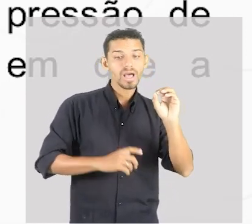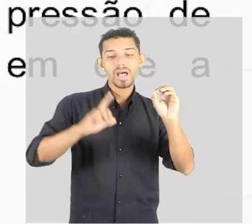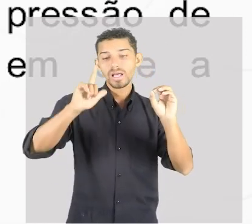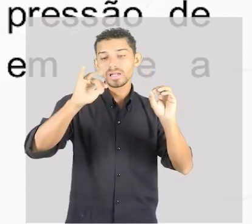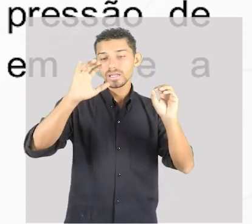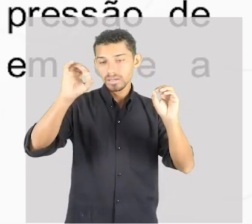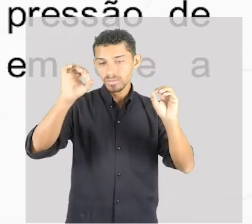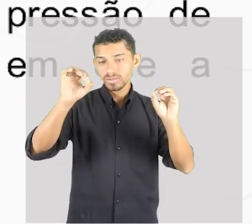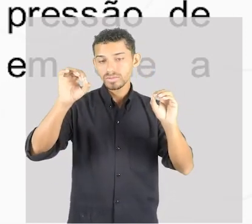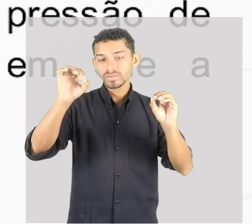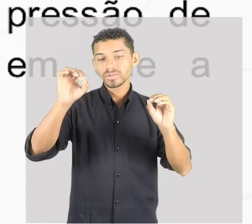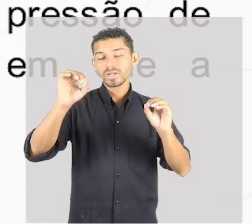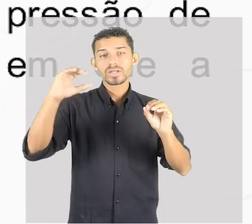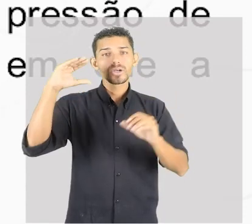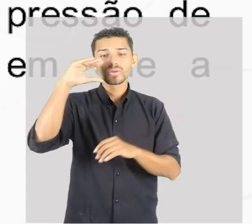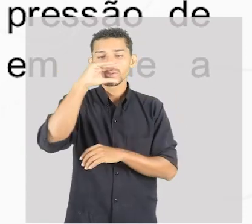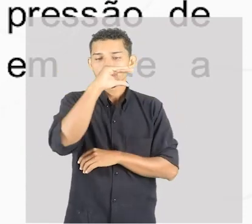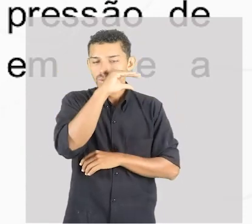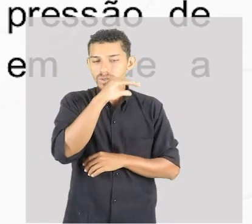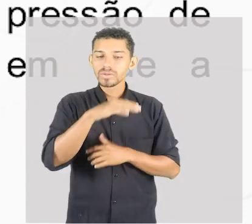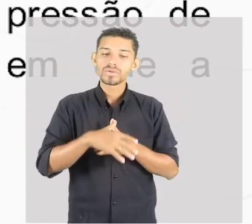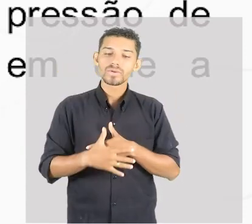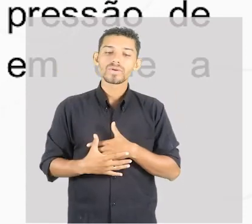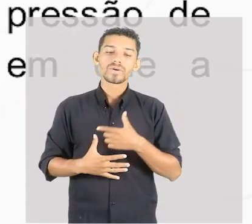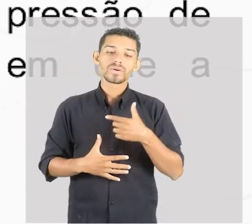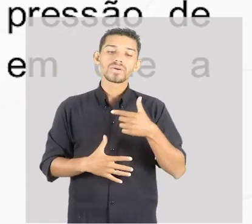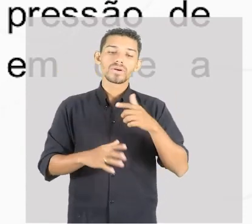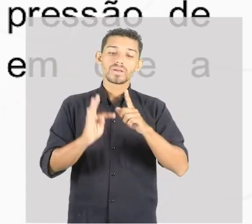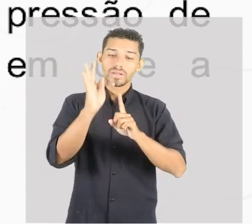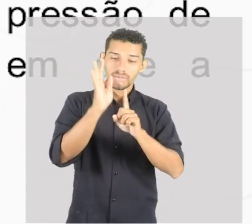quente a uma temperatura de 27º